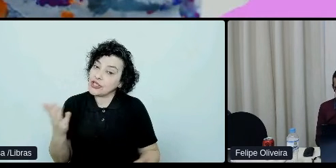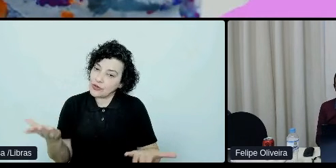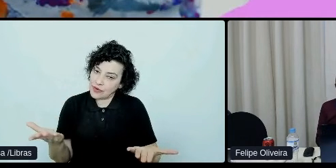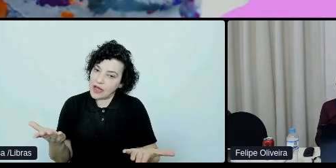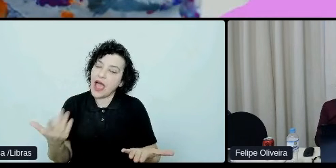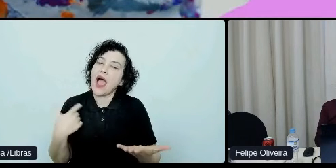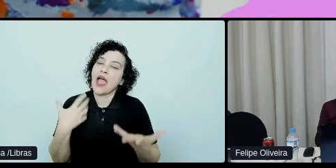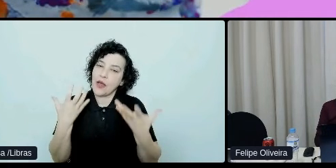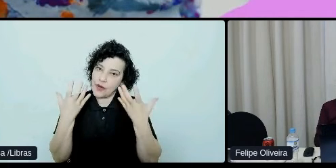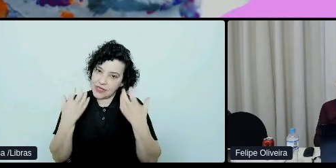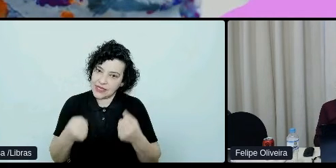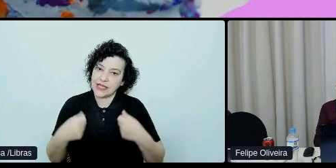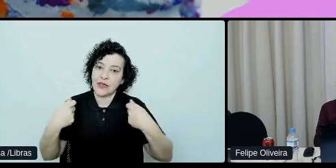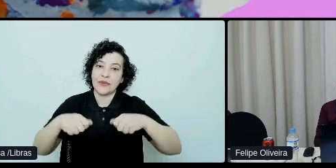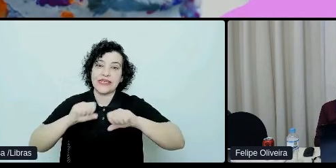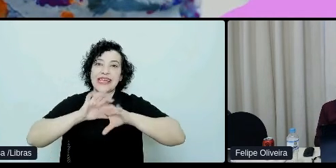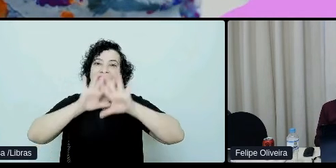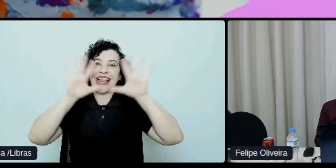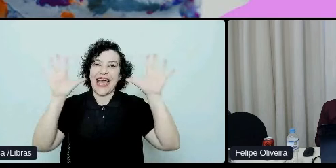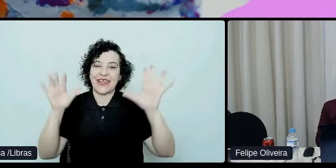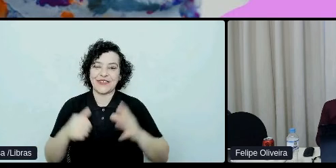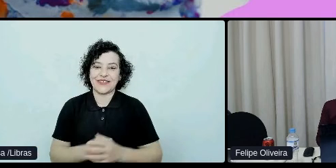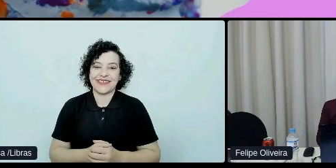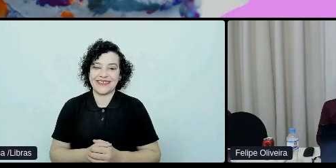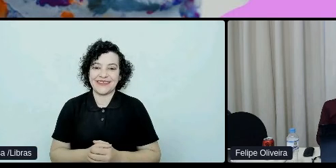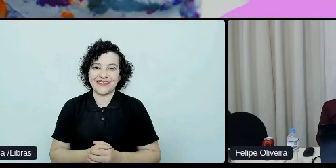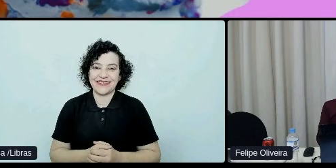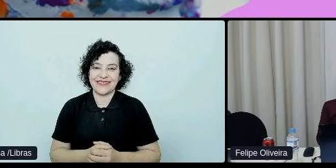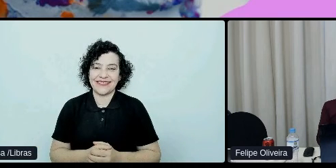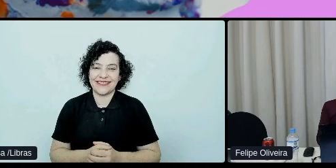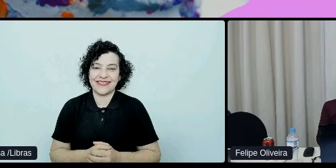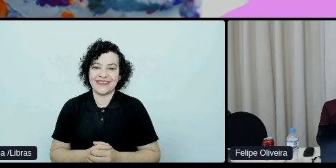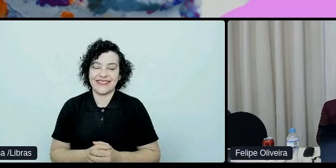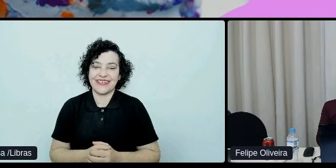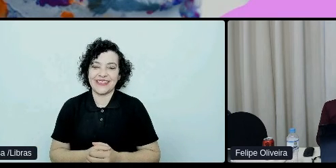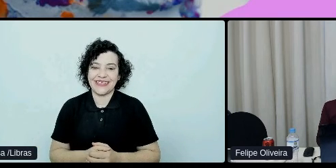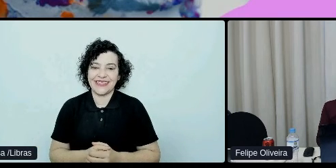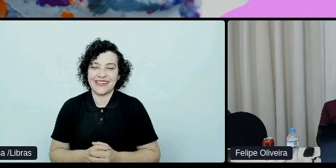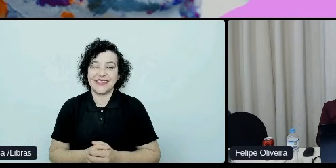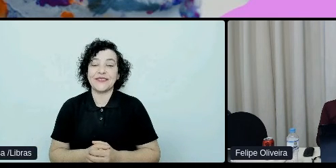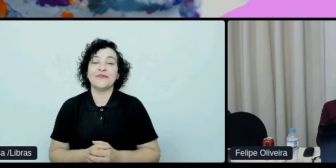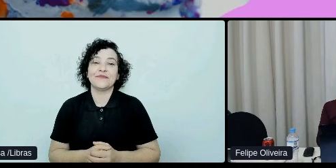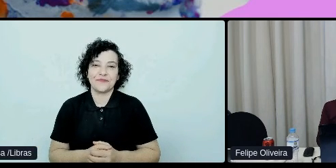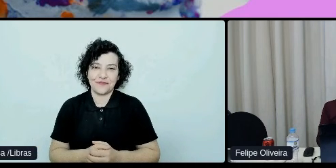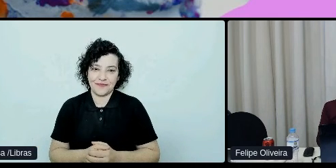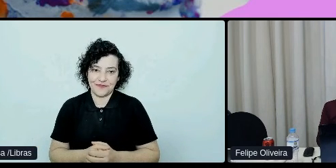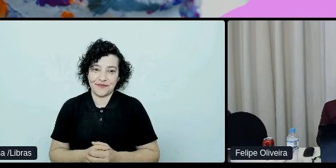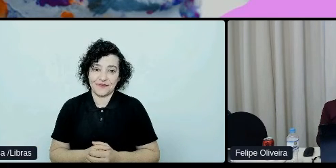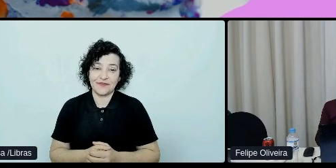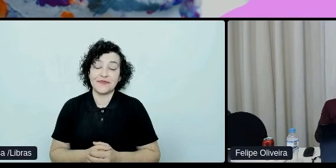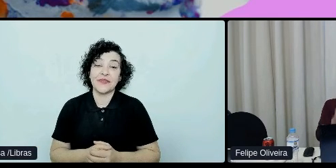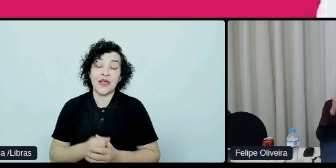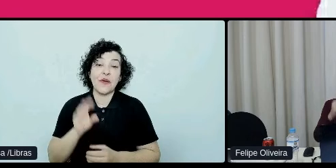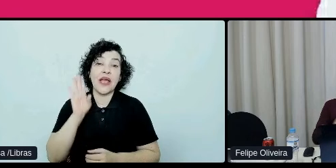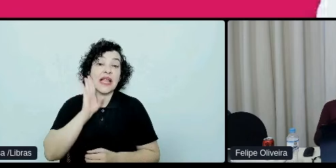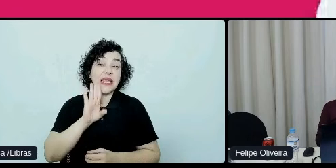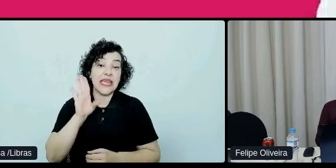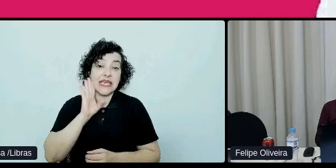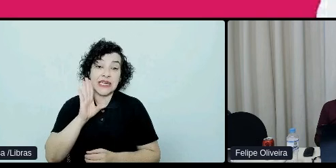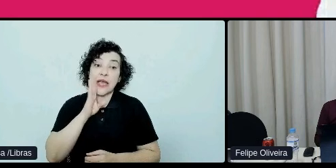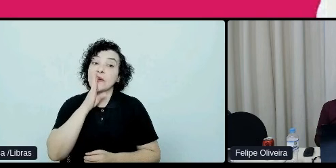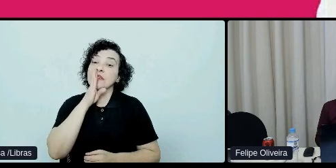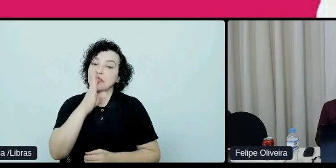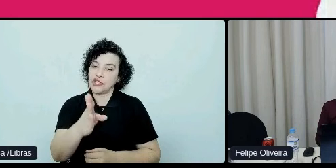Tem que ser claro, né, gente? Pois é. Então, esse tipo de coisa é legal. Então, essa questão de ser direto é um